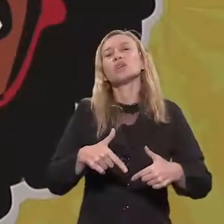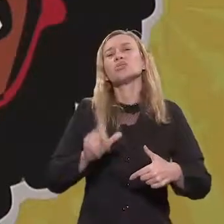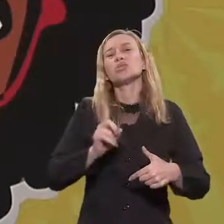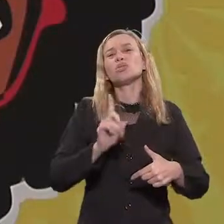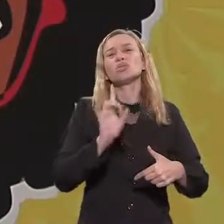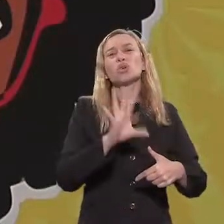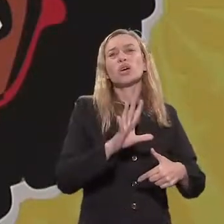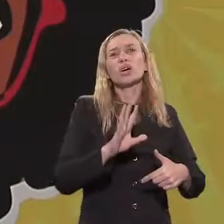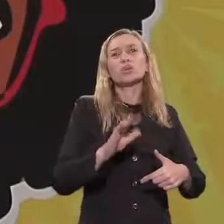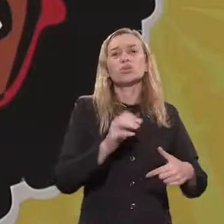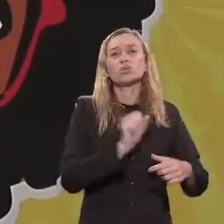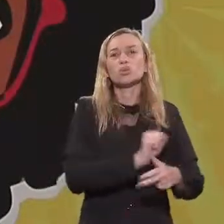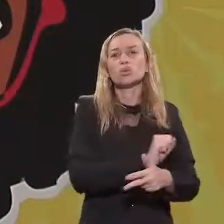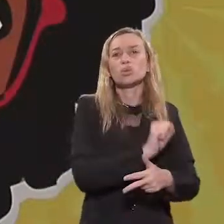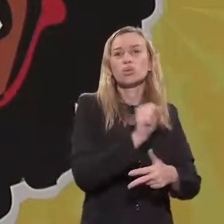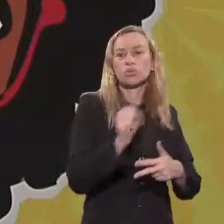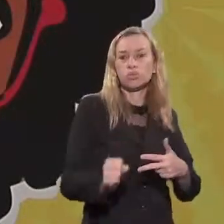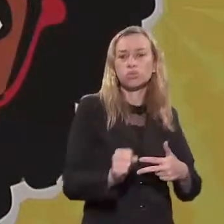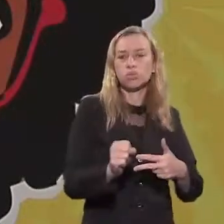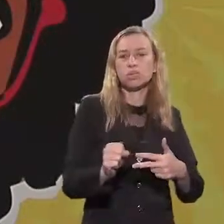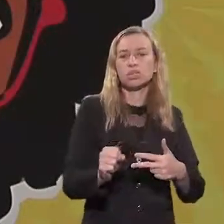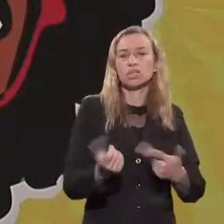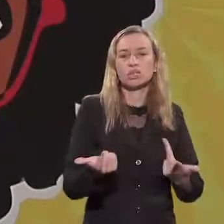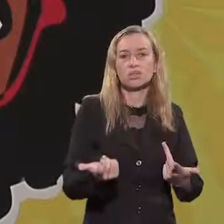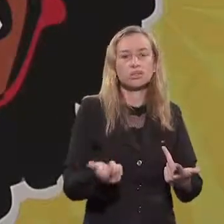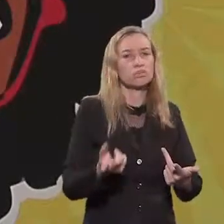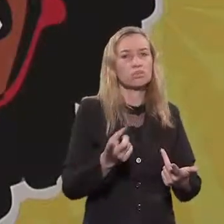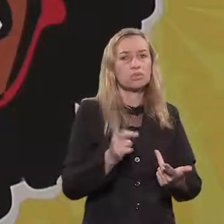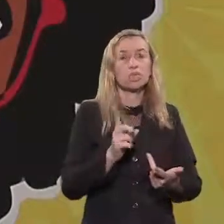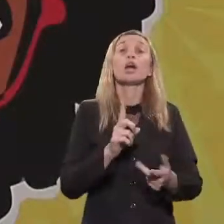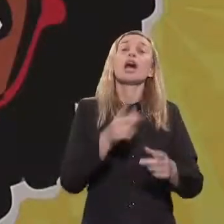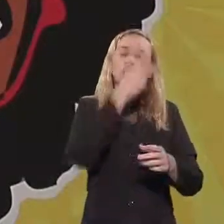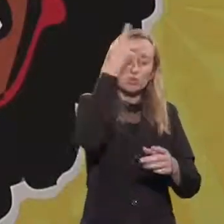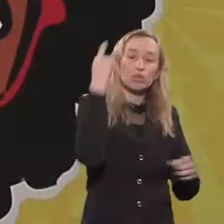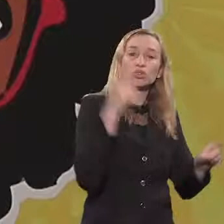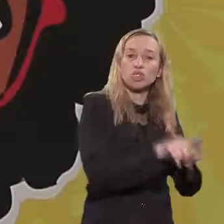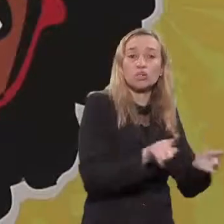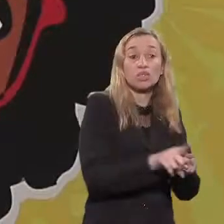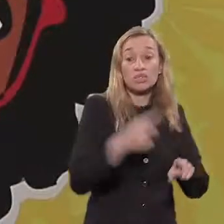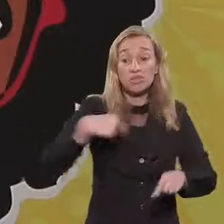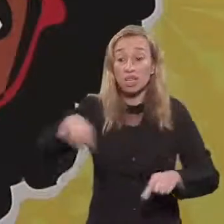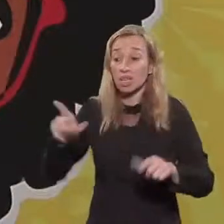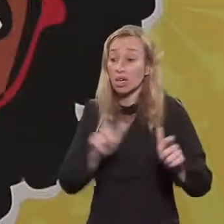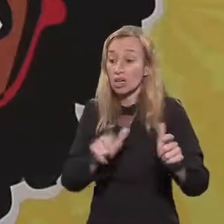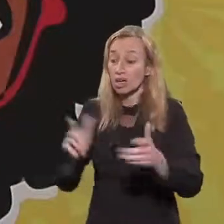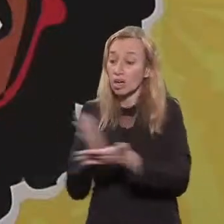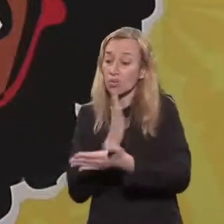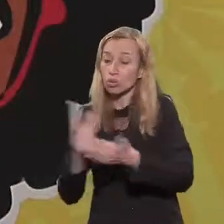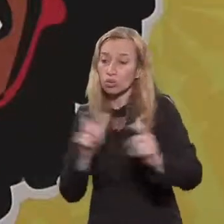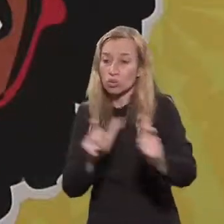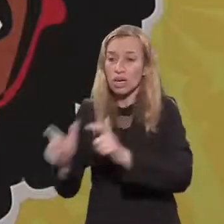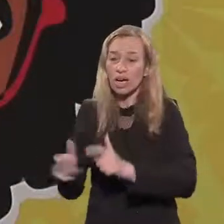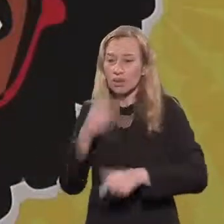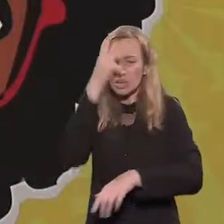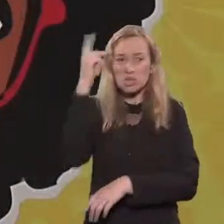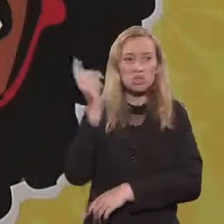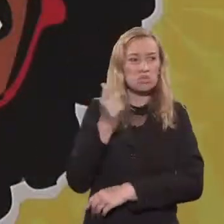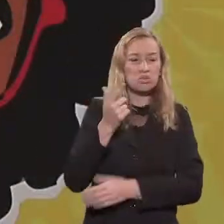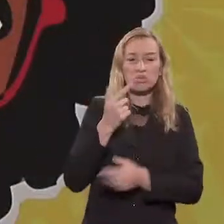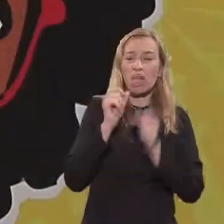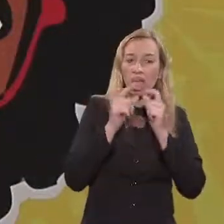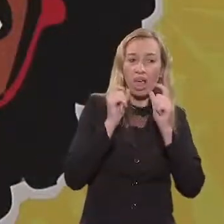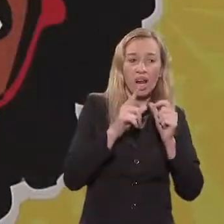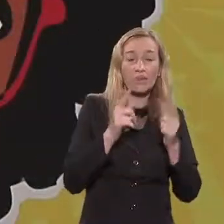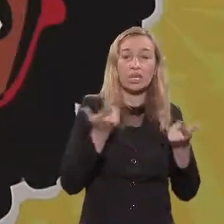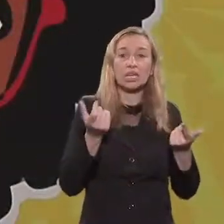a barreira atitudinal. E não é só do poder público, é das pessoas também, sabe? Porque você vai a alguns lugares no mundo, ninguém reclama